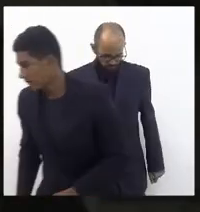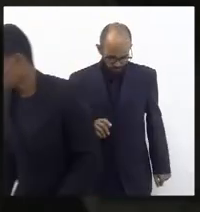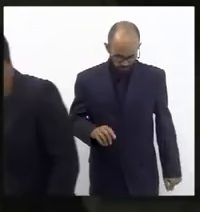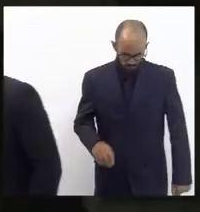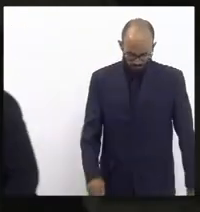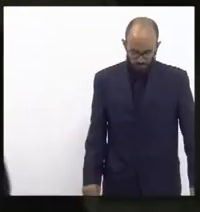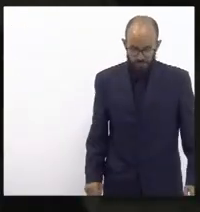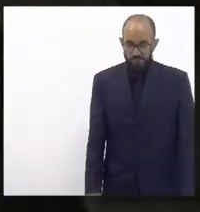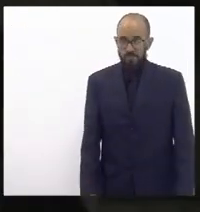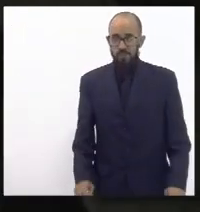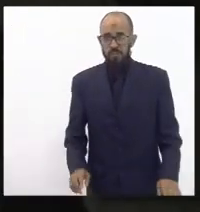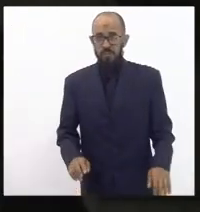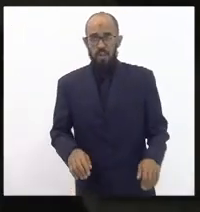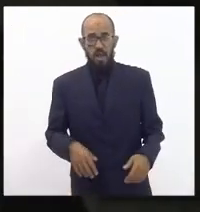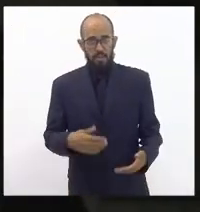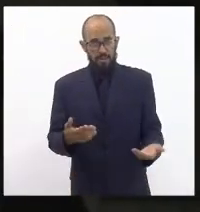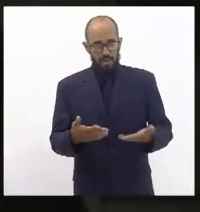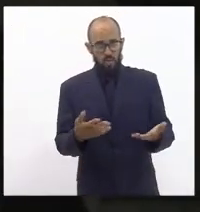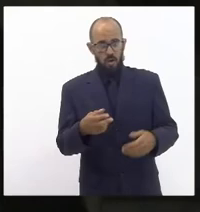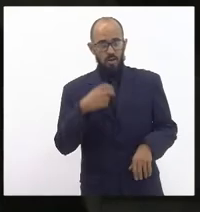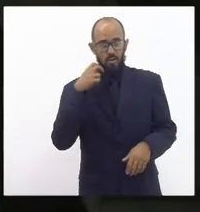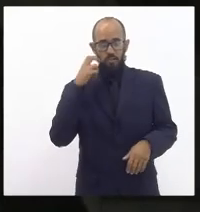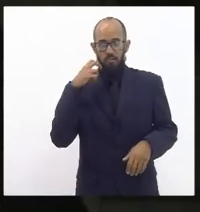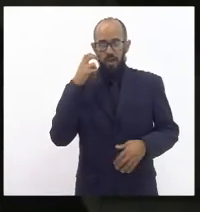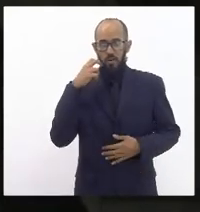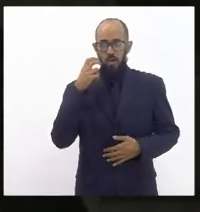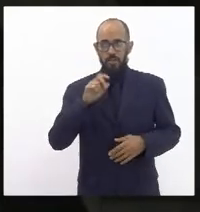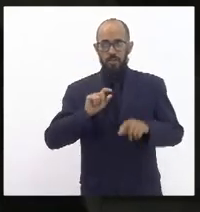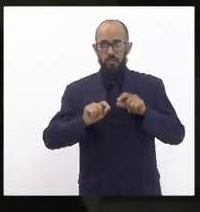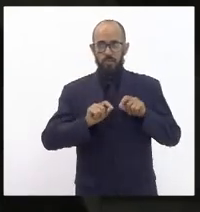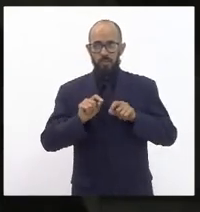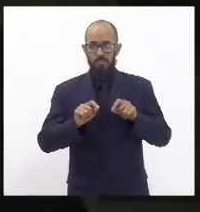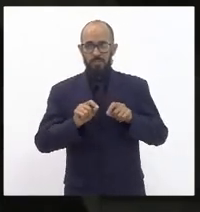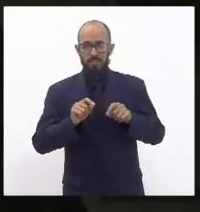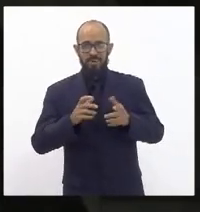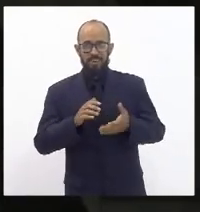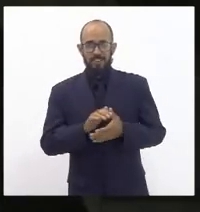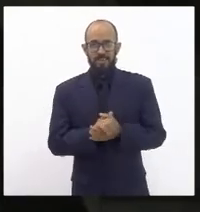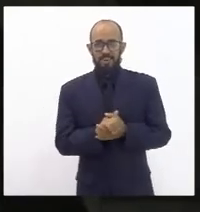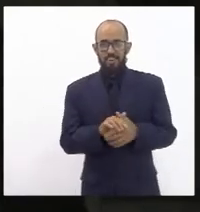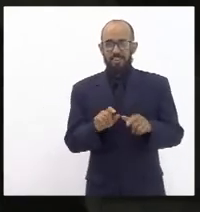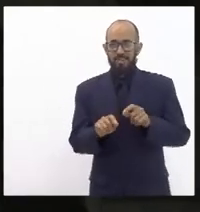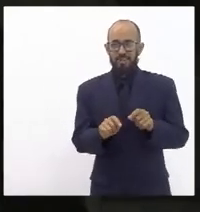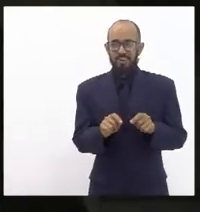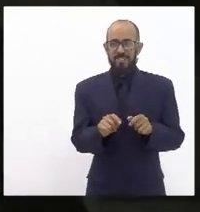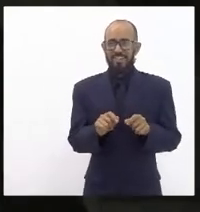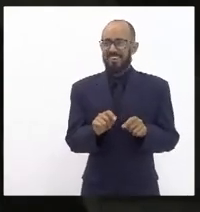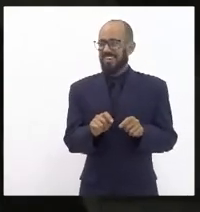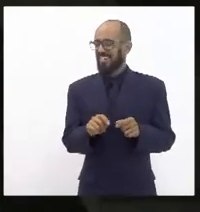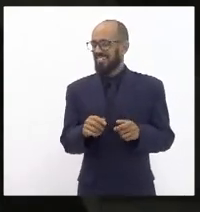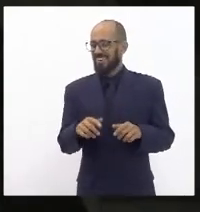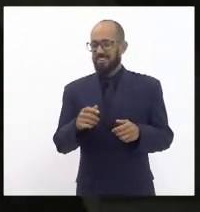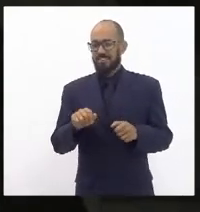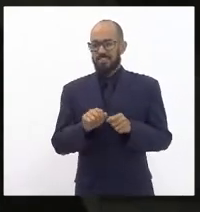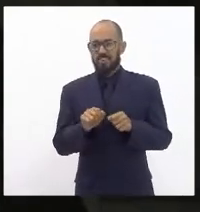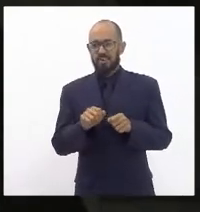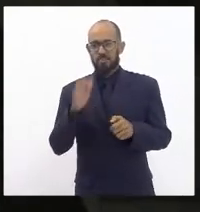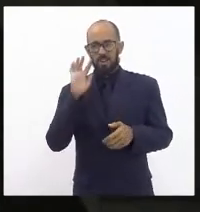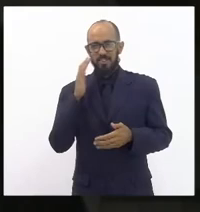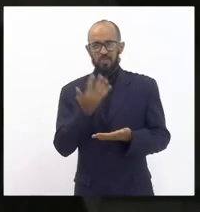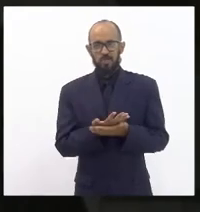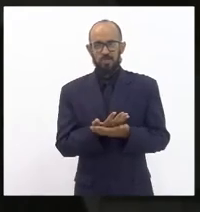do Detran tomar vergonha na cara virou projeto foi lá e fizeram uma resolução